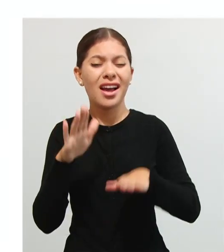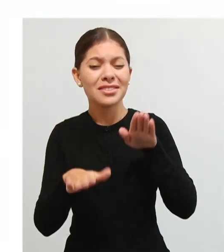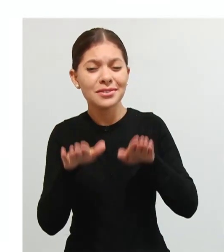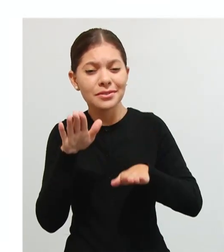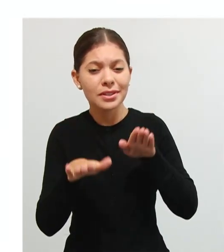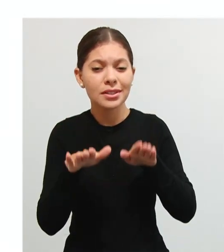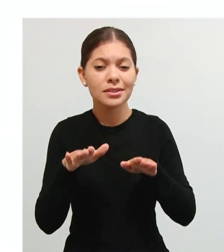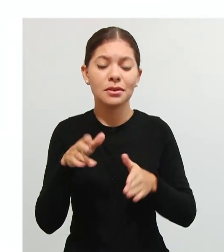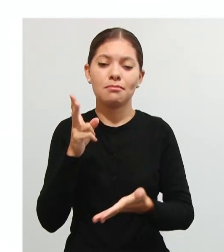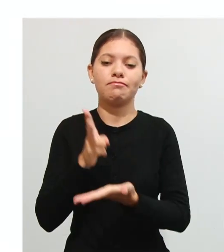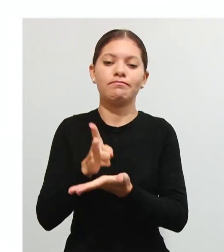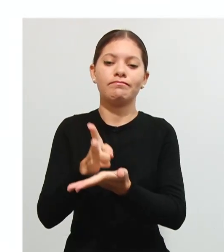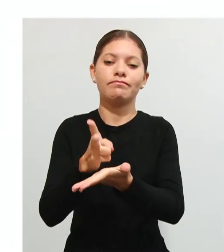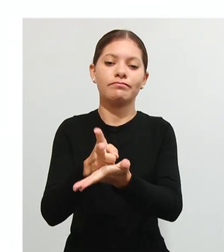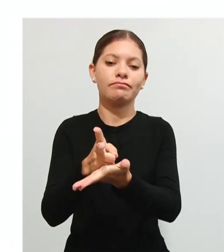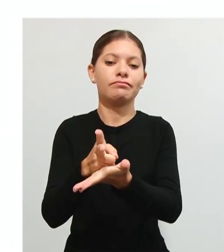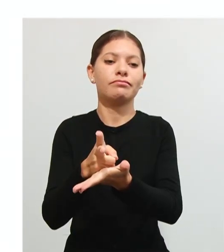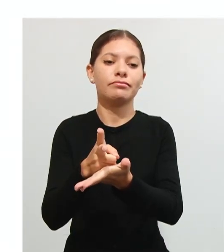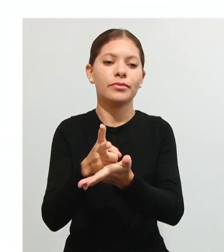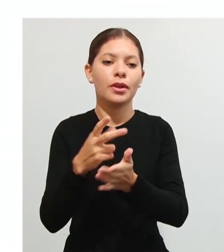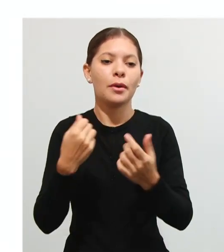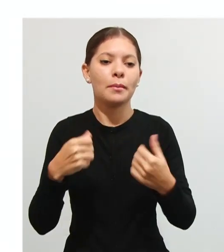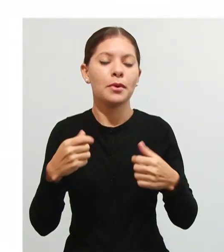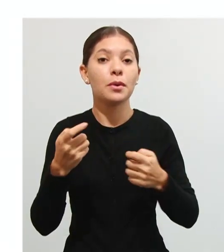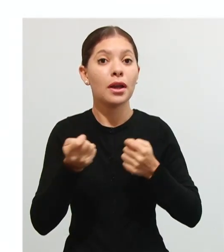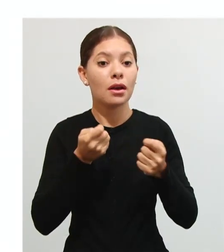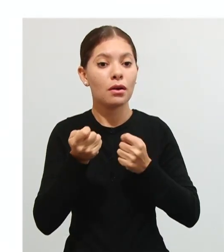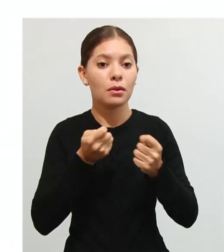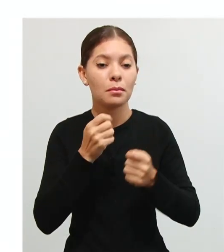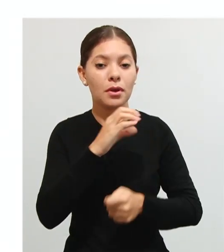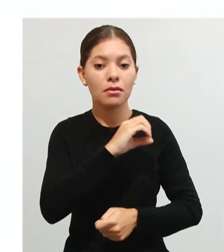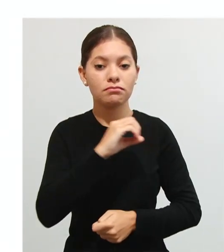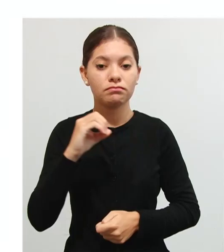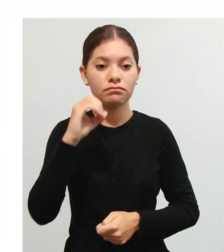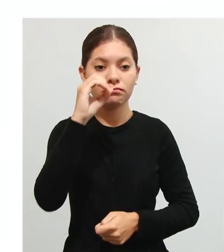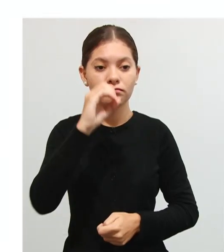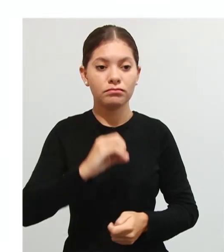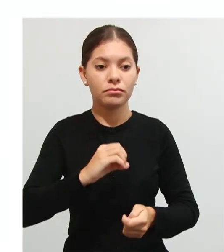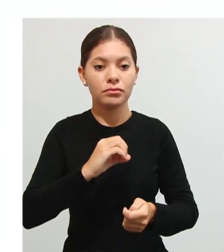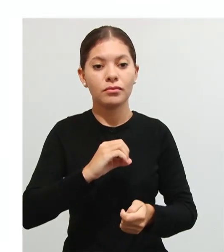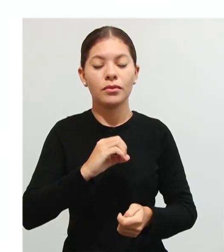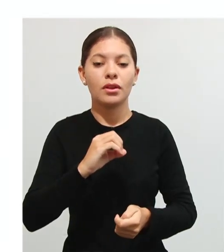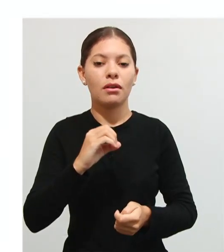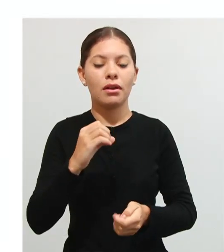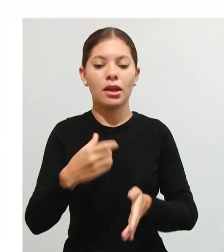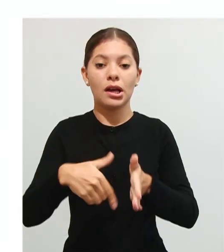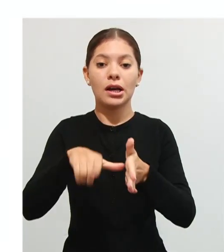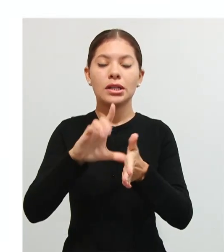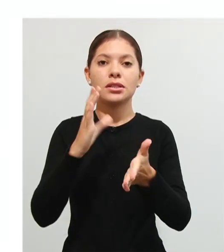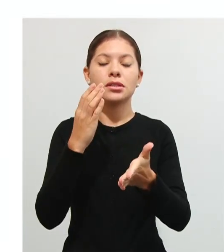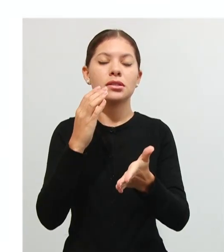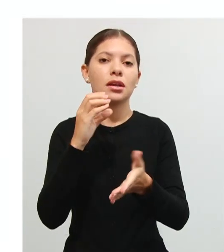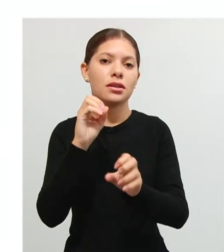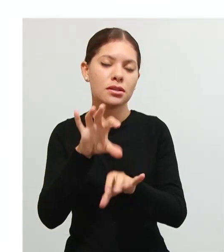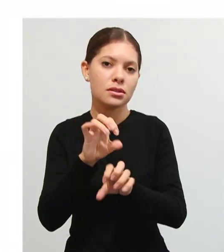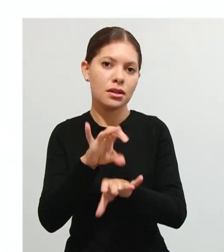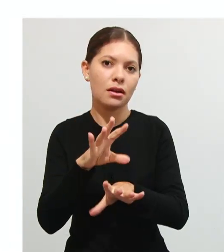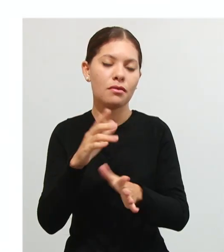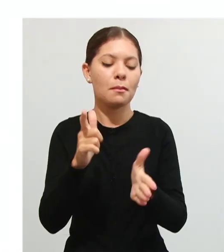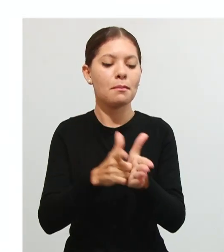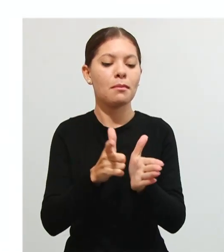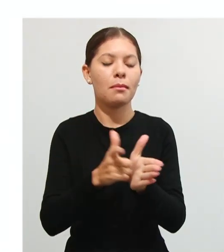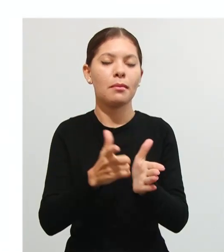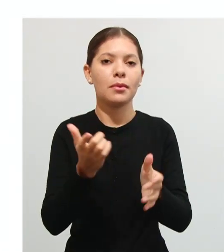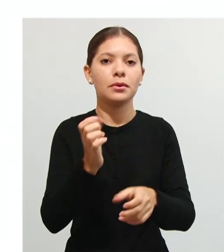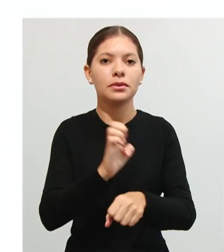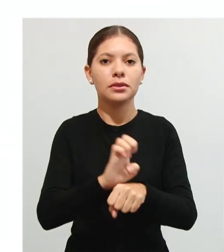a ser sempre, pois o que a economia ortodoxa do livre mercado pregava, que o papel do Estado de defender a